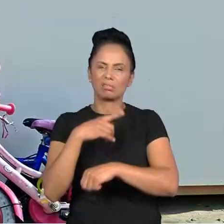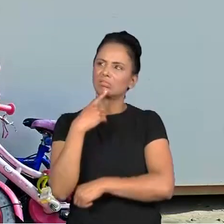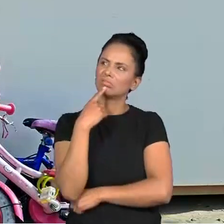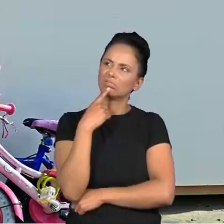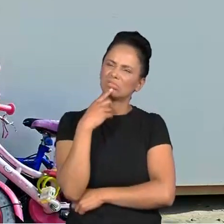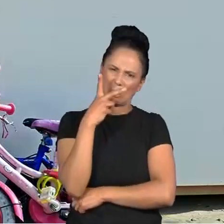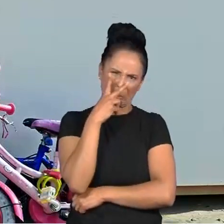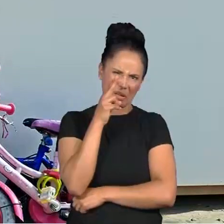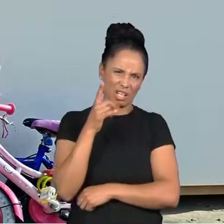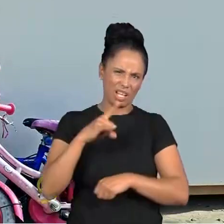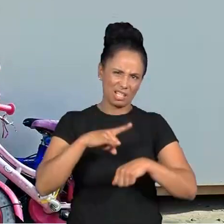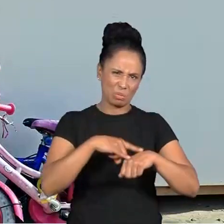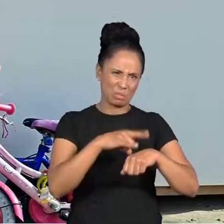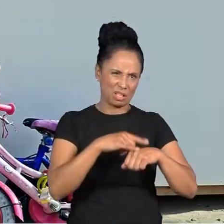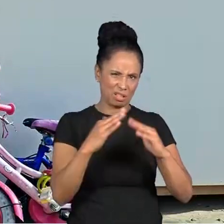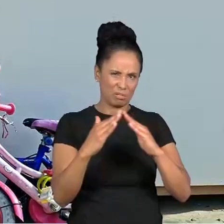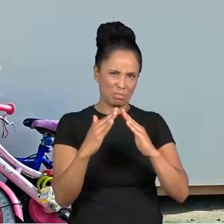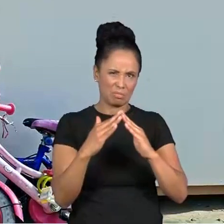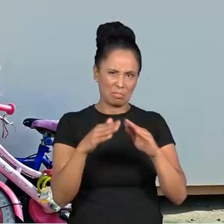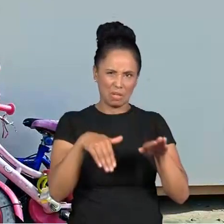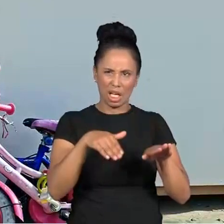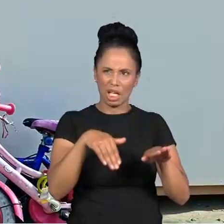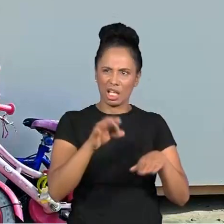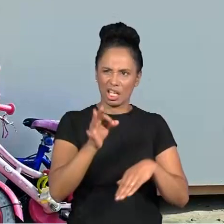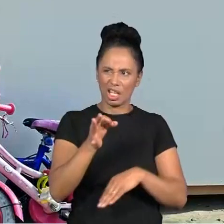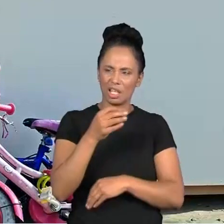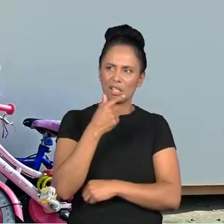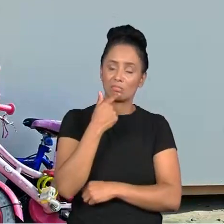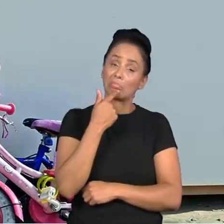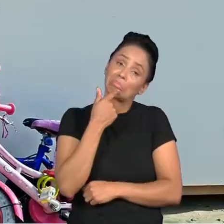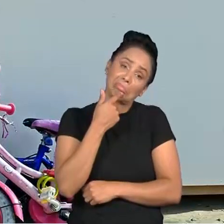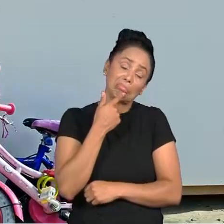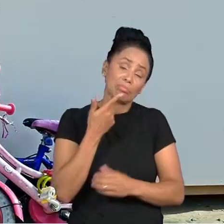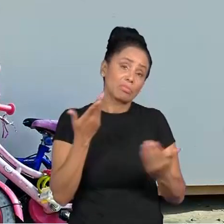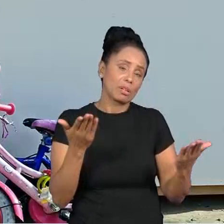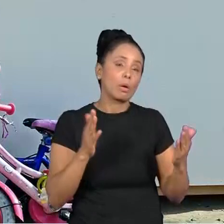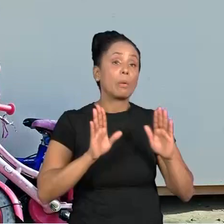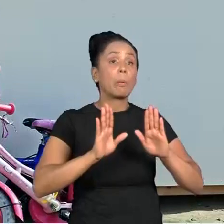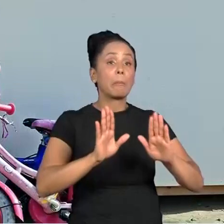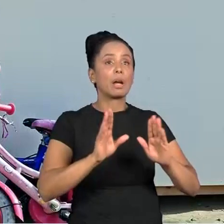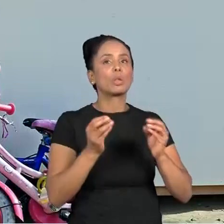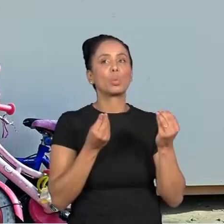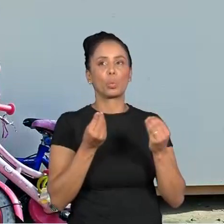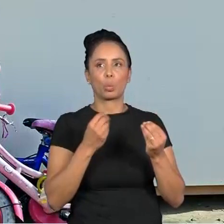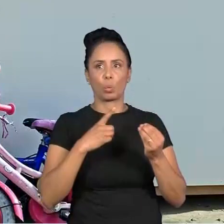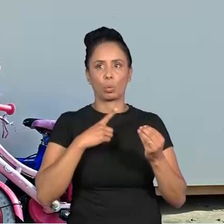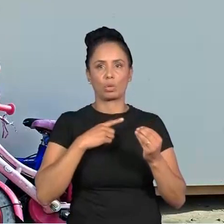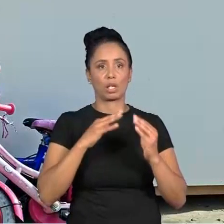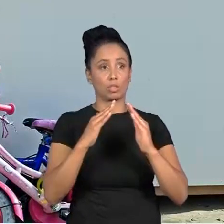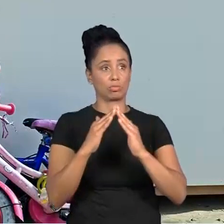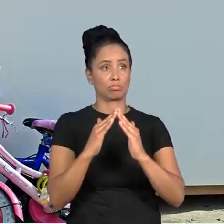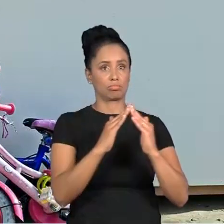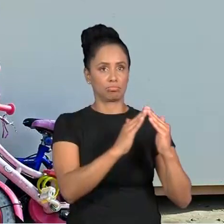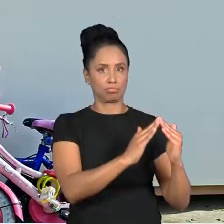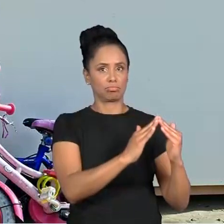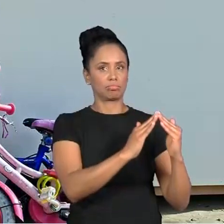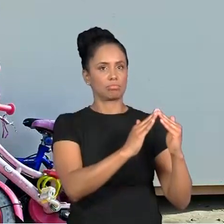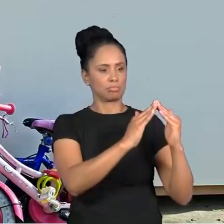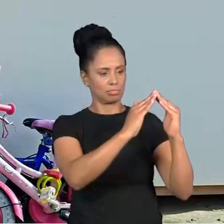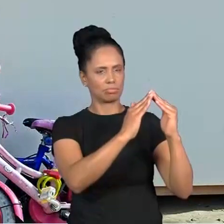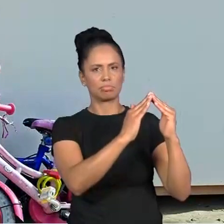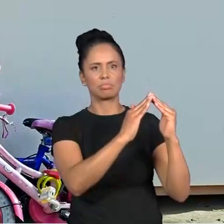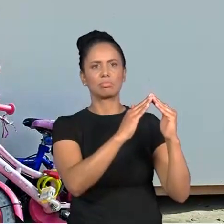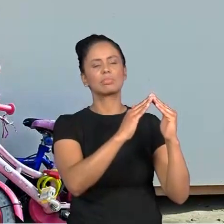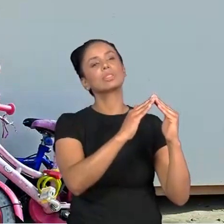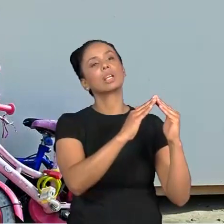ser banheiros na praia mesmo. Sim, e ele está à direita da tela e a sombra está sendo projetada